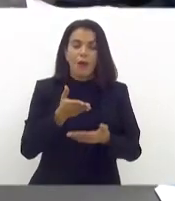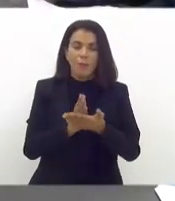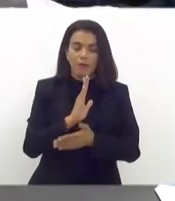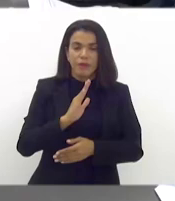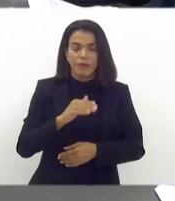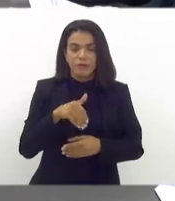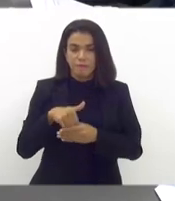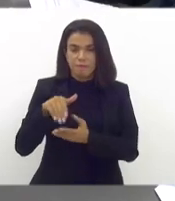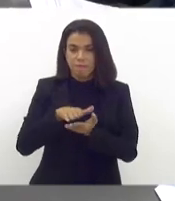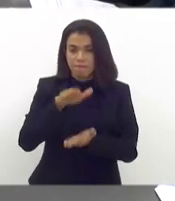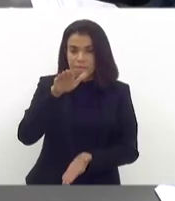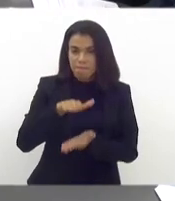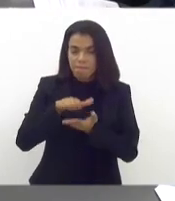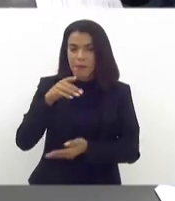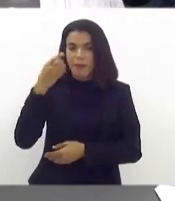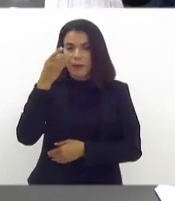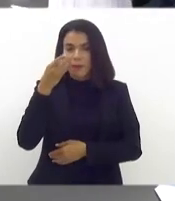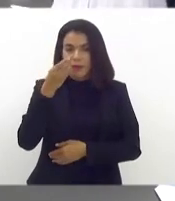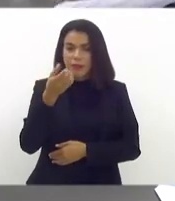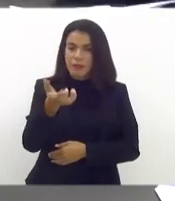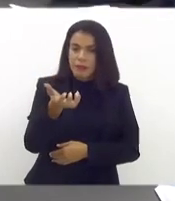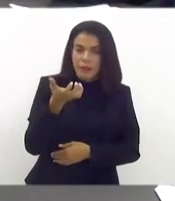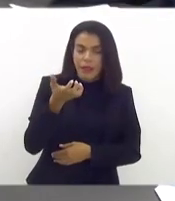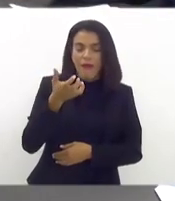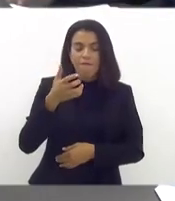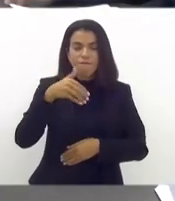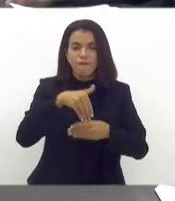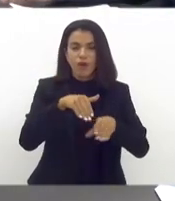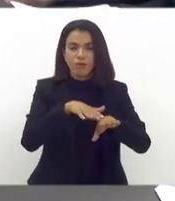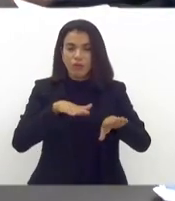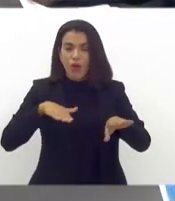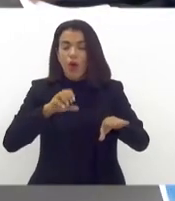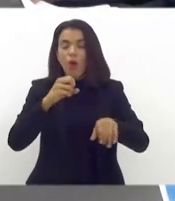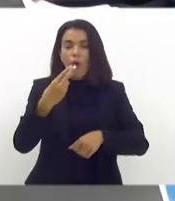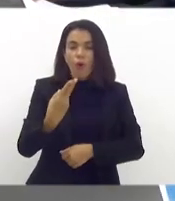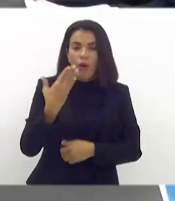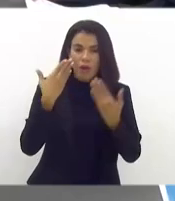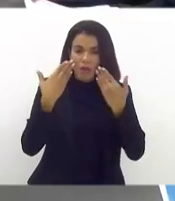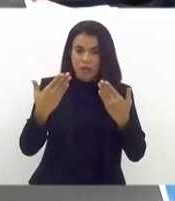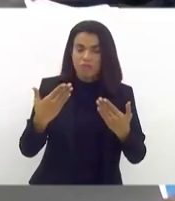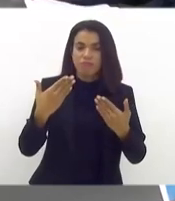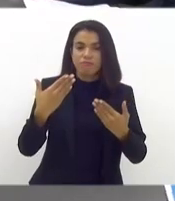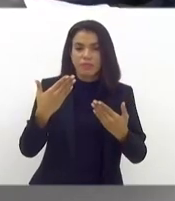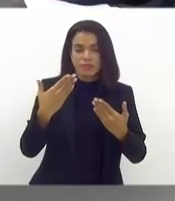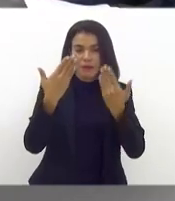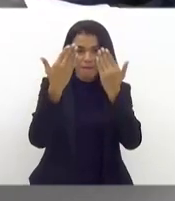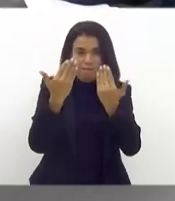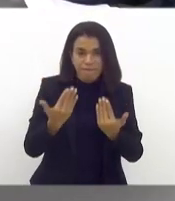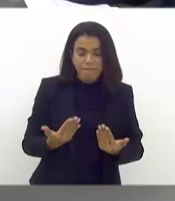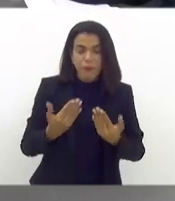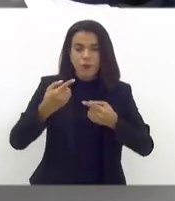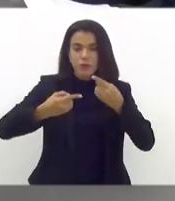bloco. Senhores deputados que queiram fazer voto divergente, pedir vista ou apresentar ou discutir a